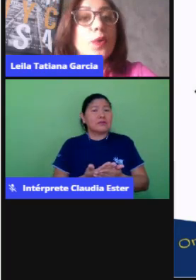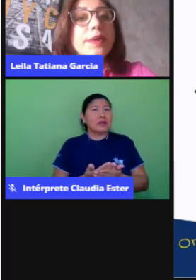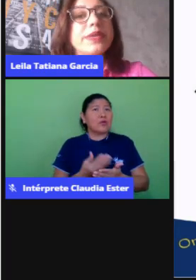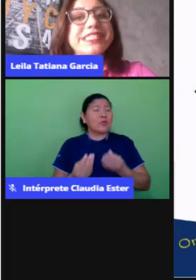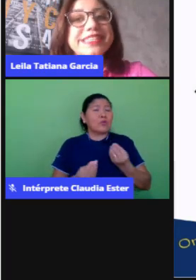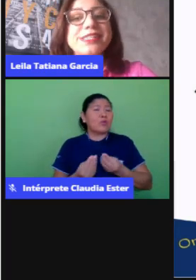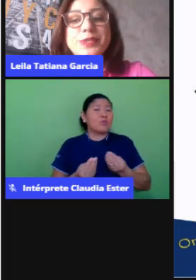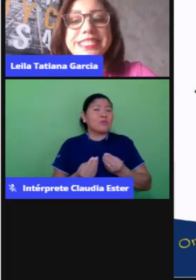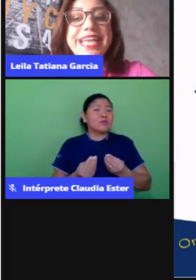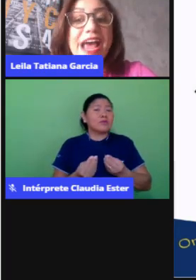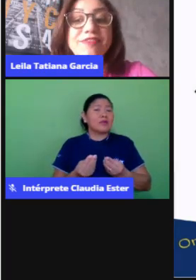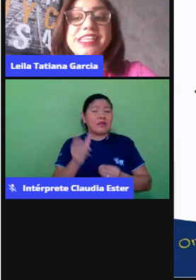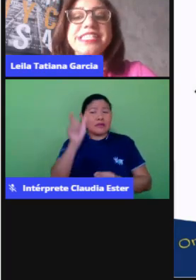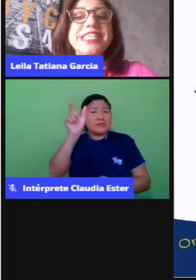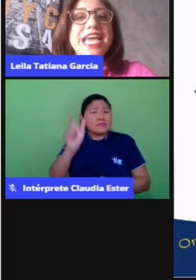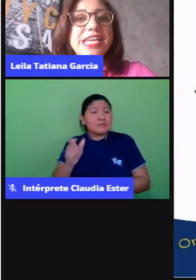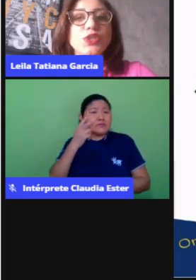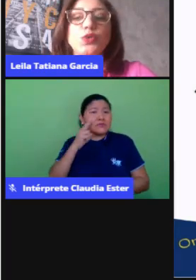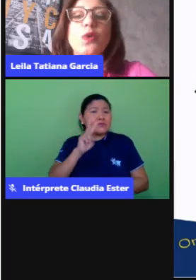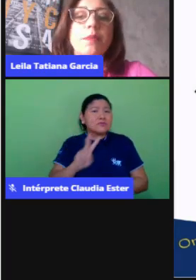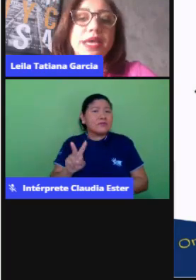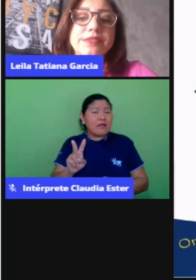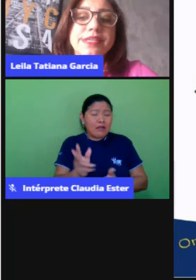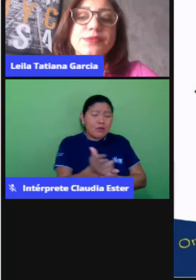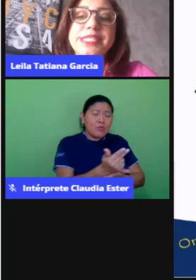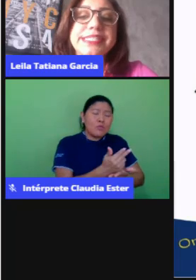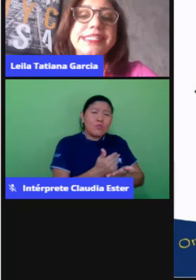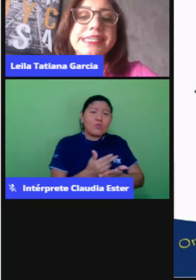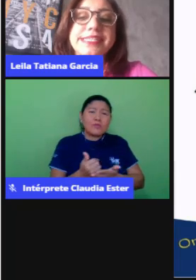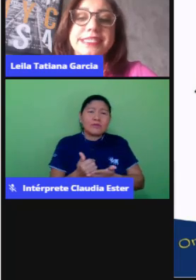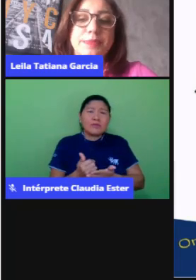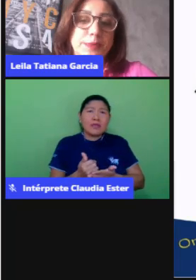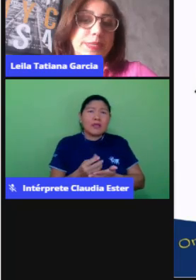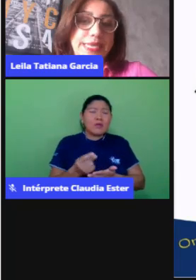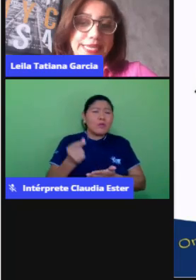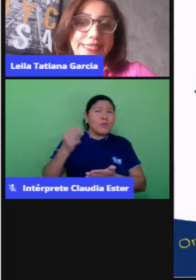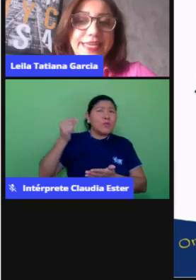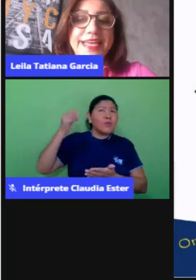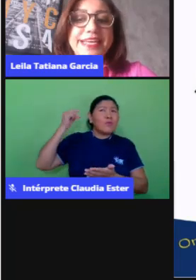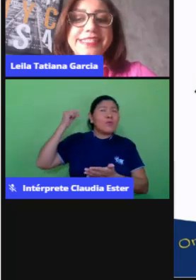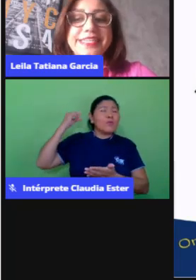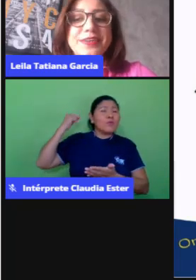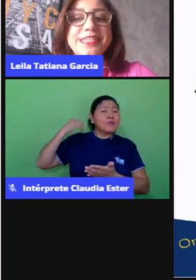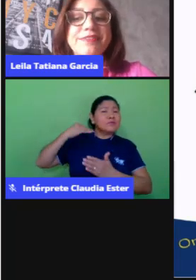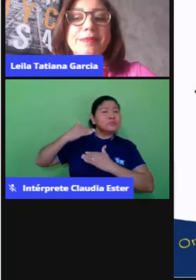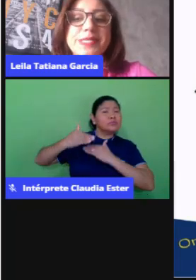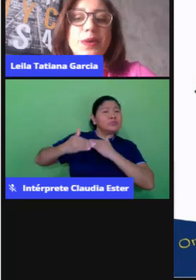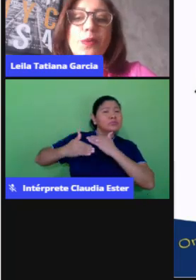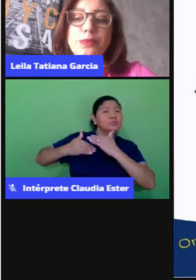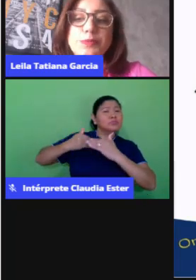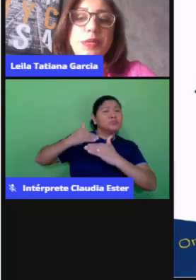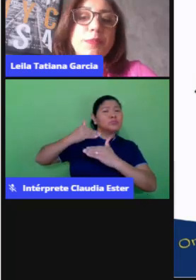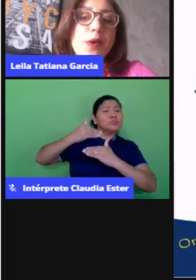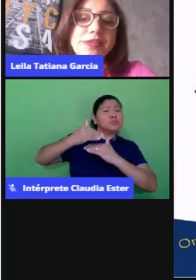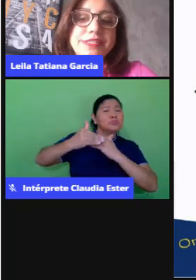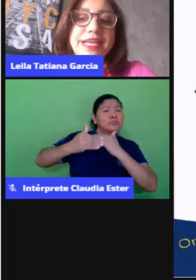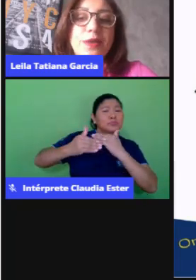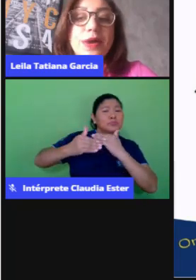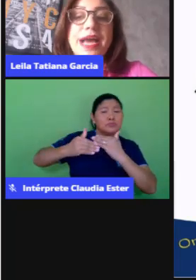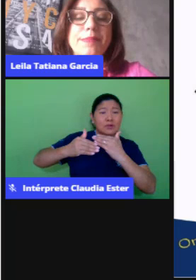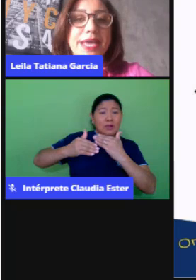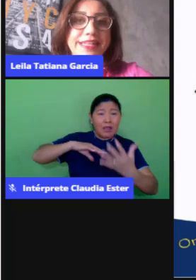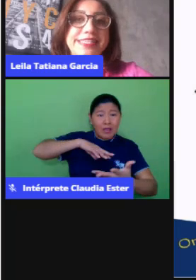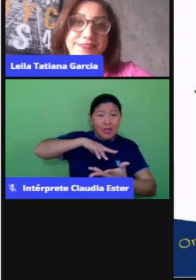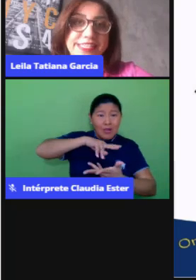tem com representações gráficas desde o começo das suas andanças pelo planeta. Se nós levarmos em conta os primórdios